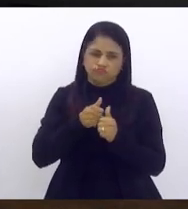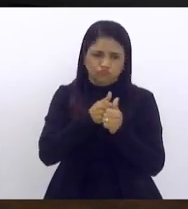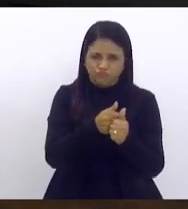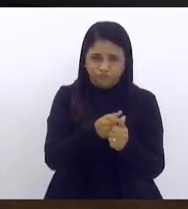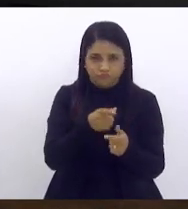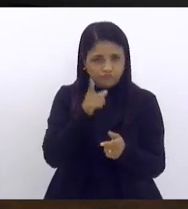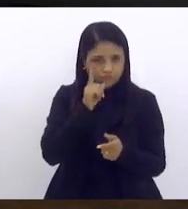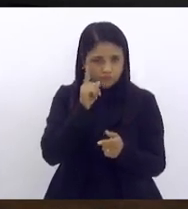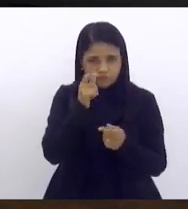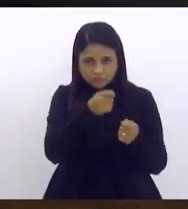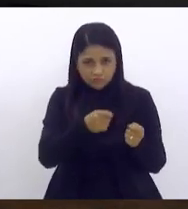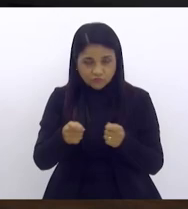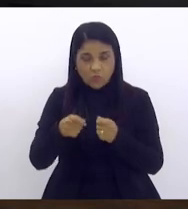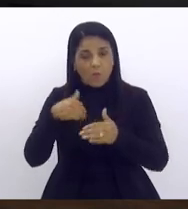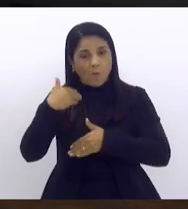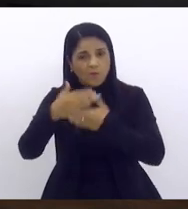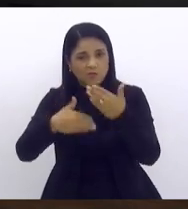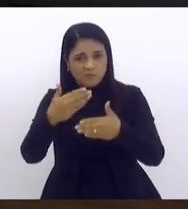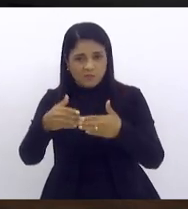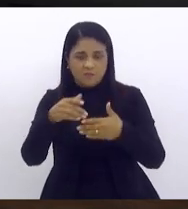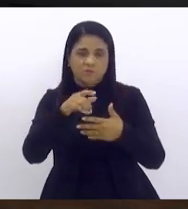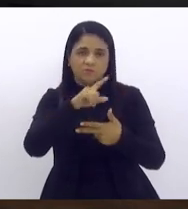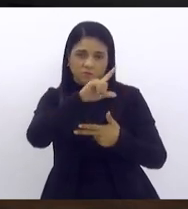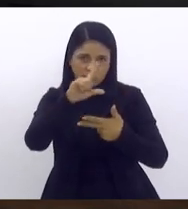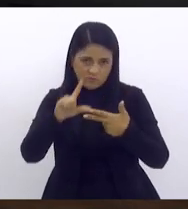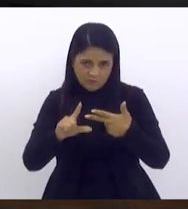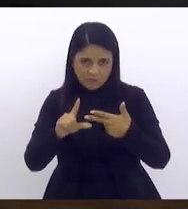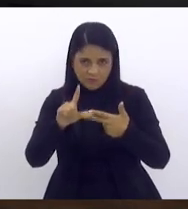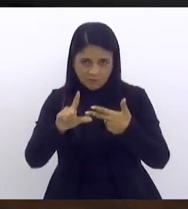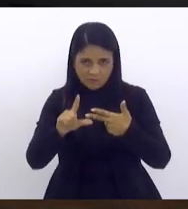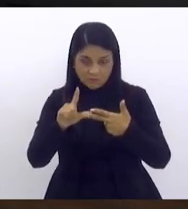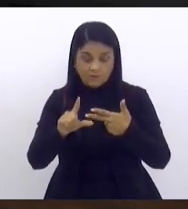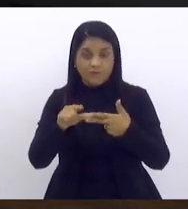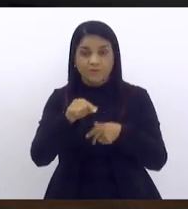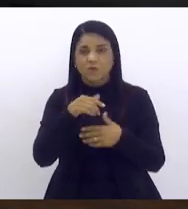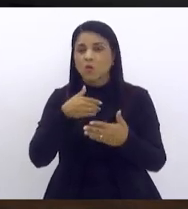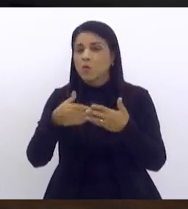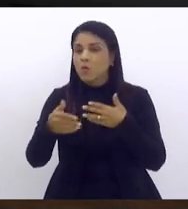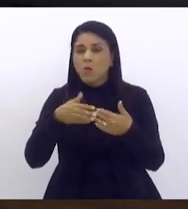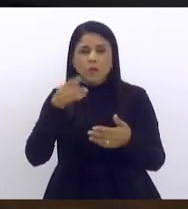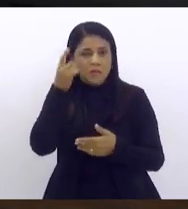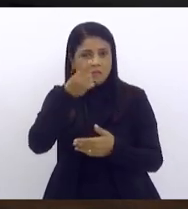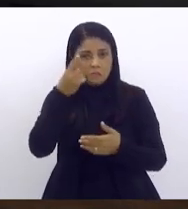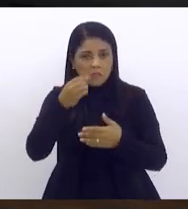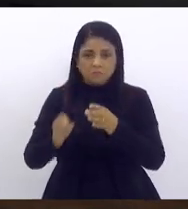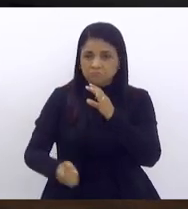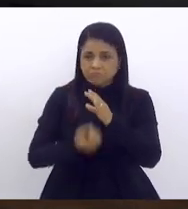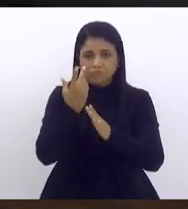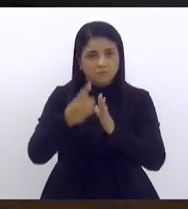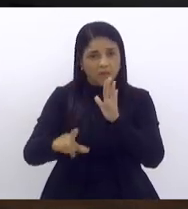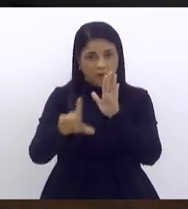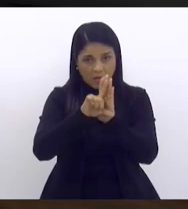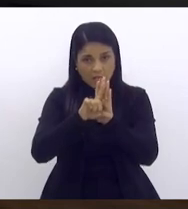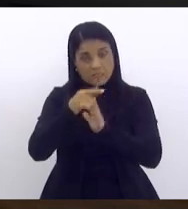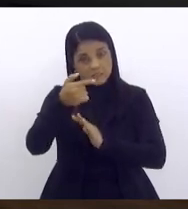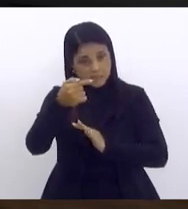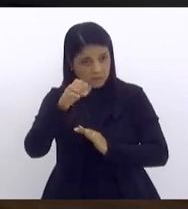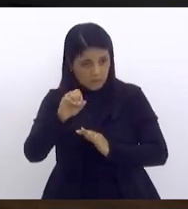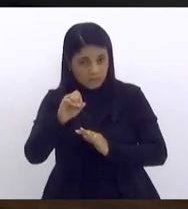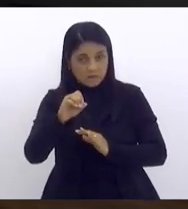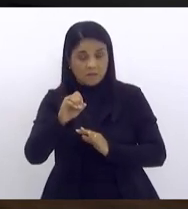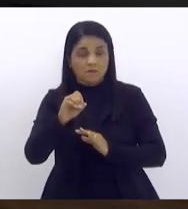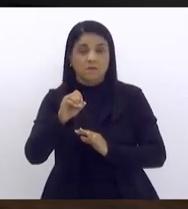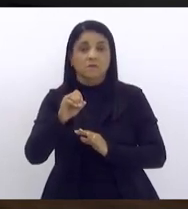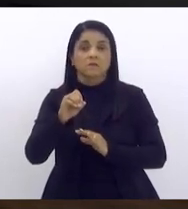dia do processo legislativo, né? Qualquer deputado pode apresentar uma lei. Aí os 70 vai para as comissões, os